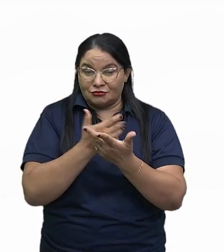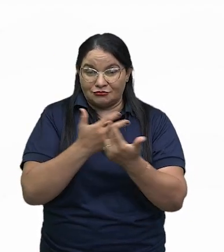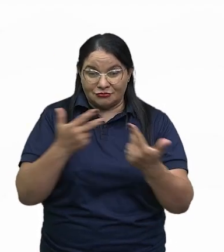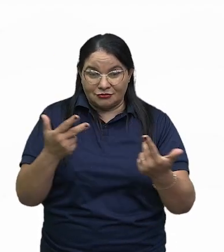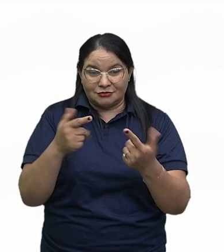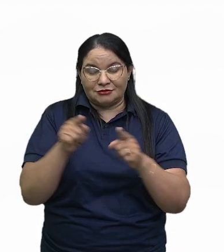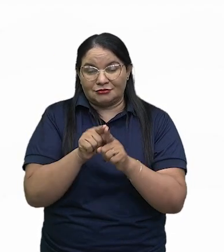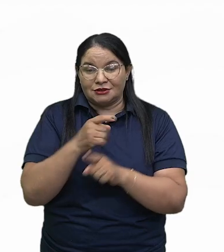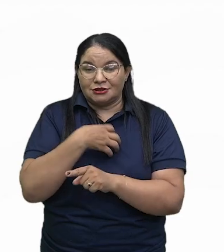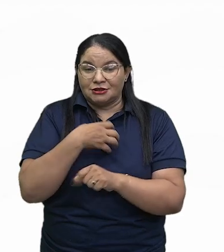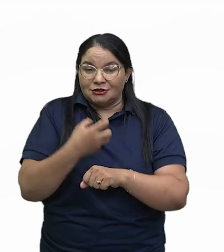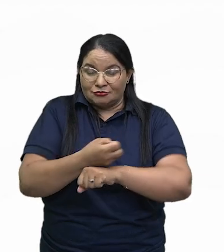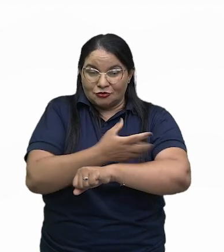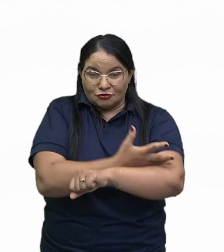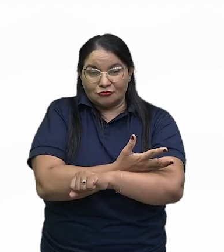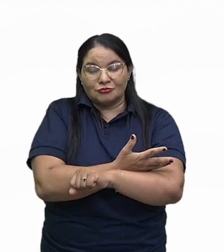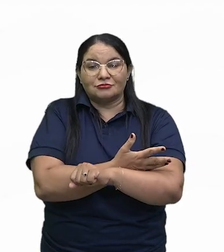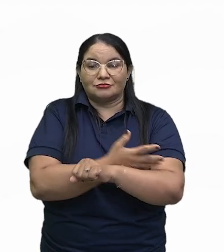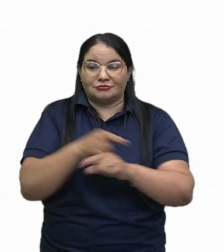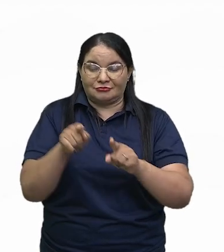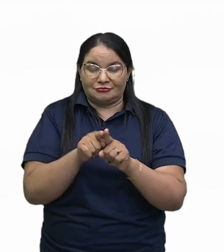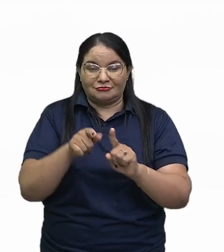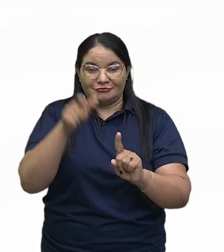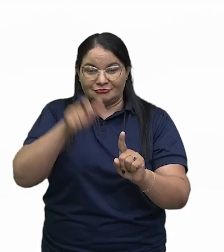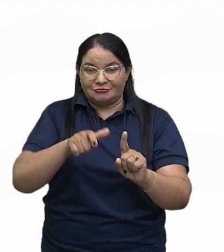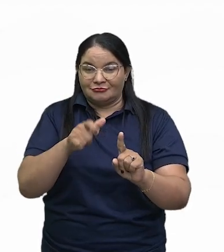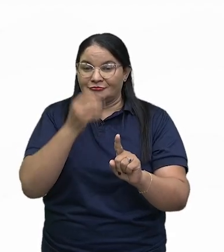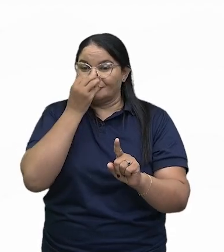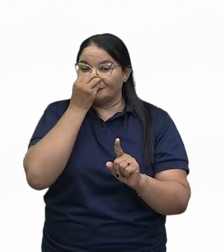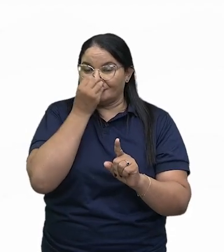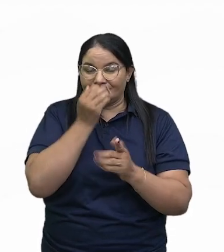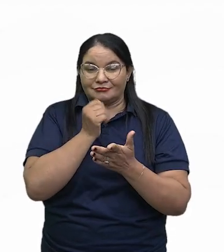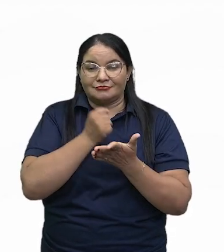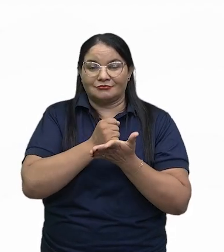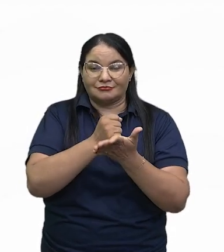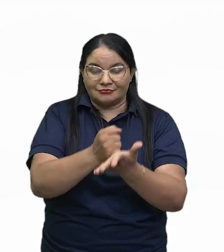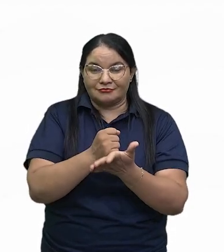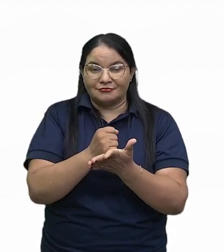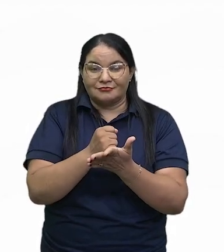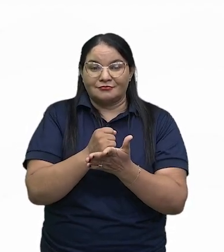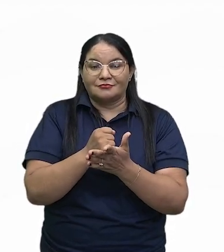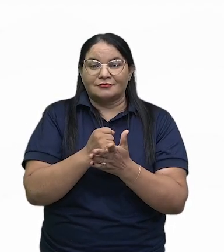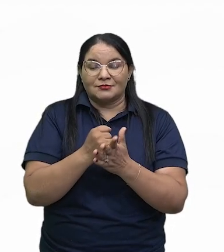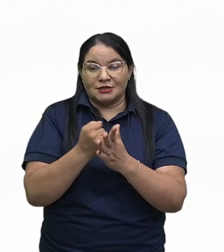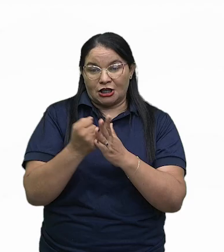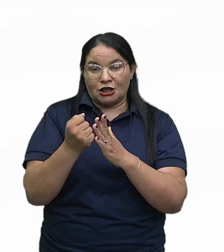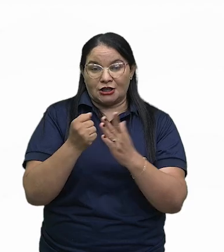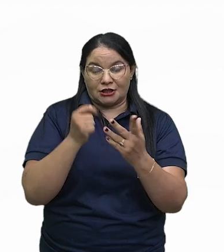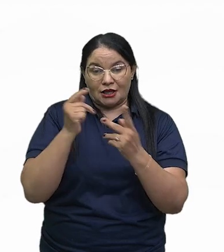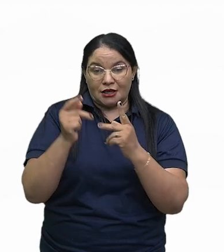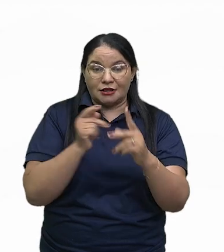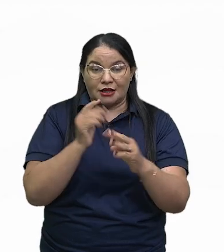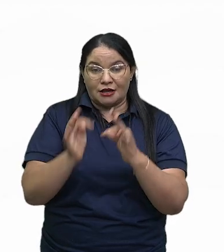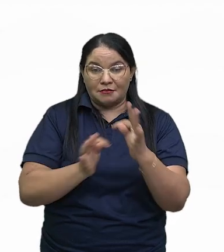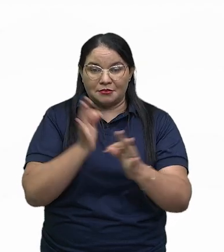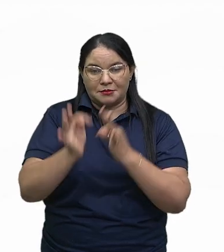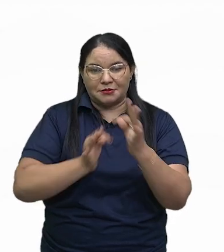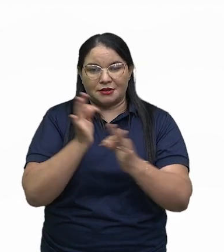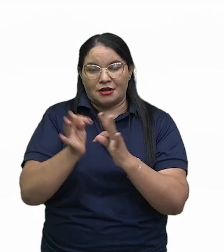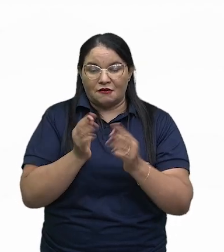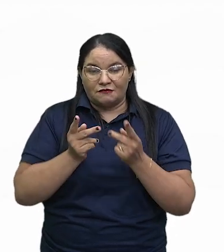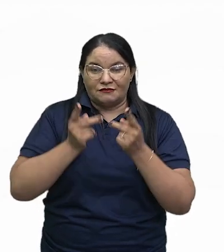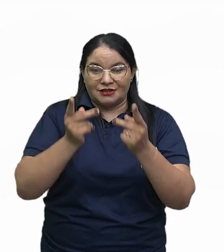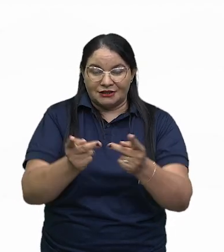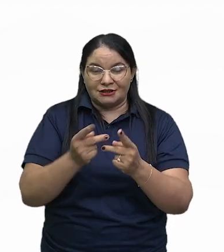aspectos emocionais profundos. Então, esse palhaço terapêutico, ele visita principalmente